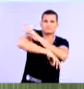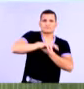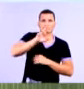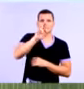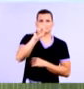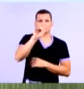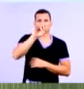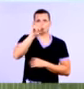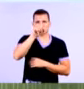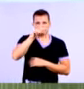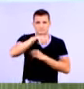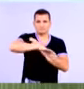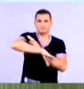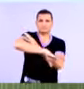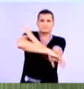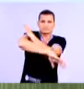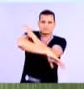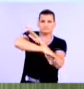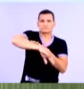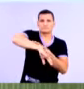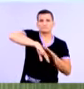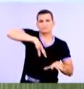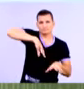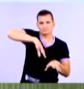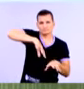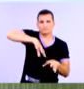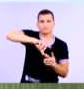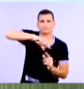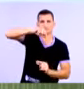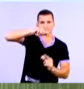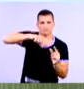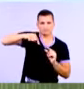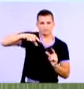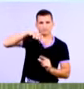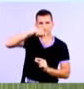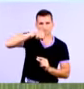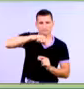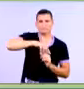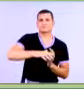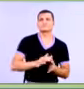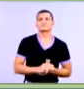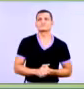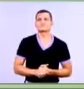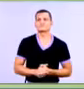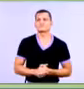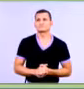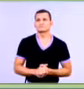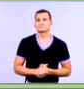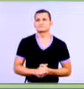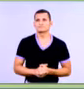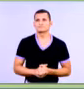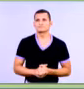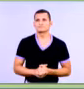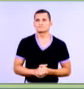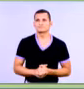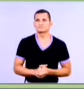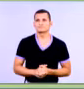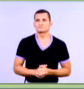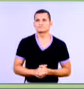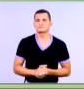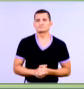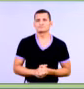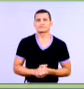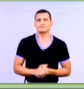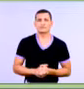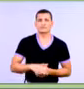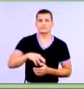as ramificações, vai aumentando os nós embaixo, né? Então, olha lá, aqui eu tenho a